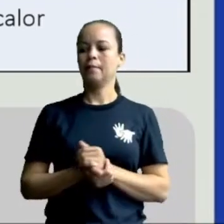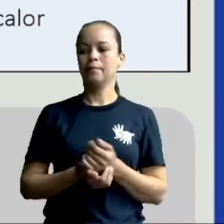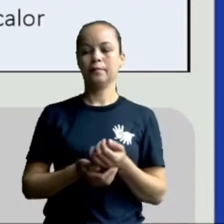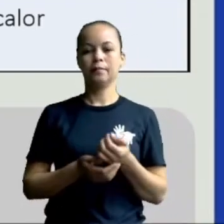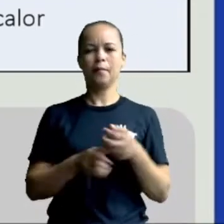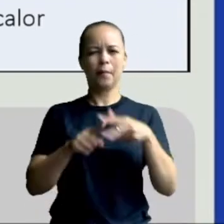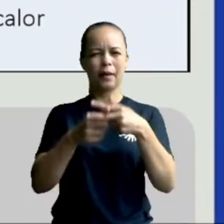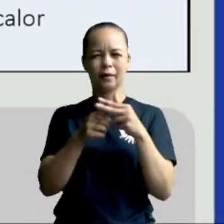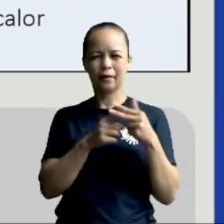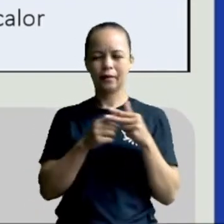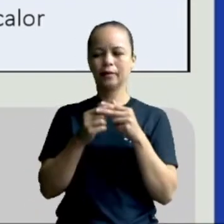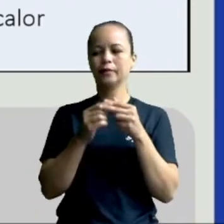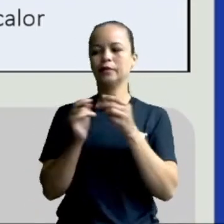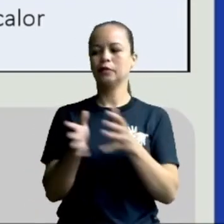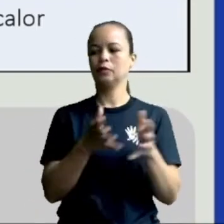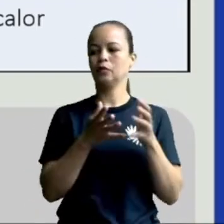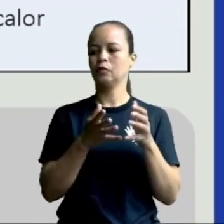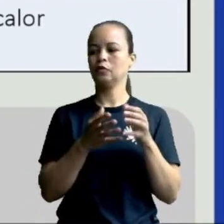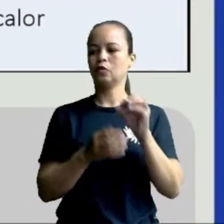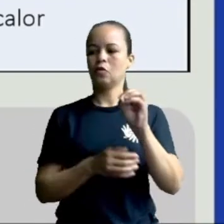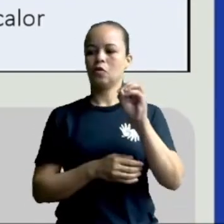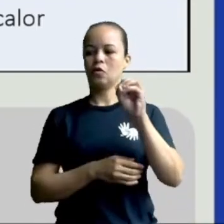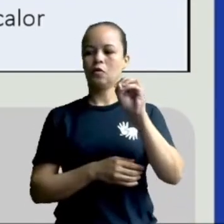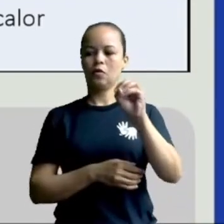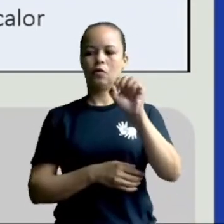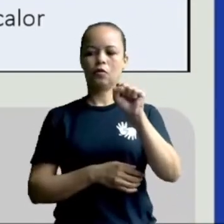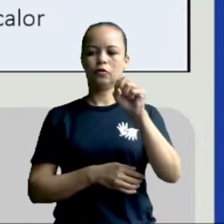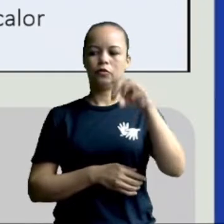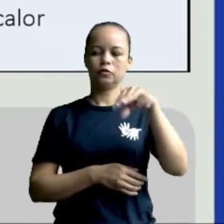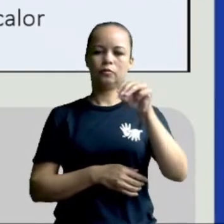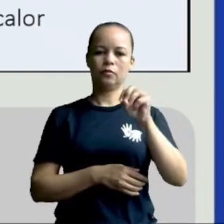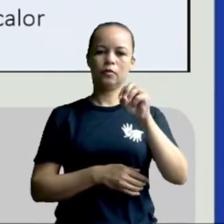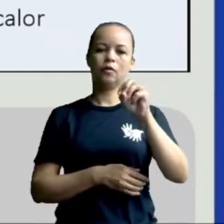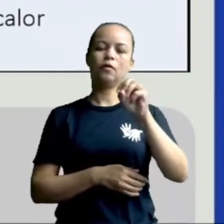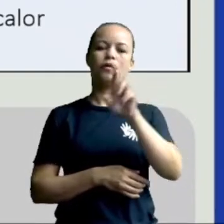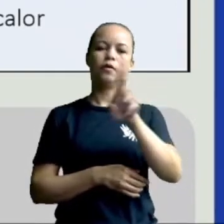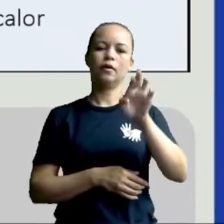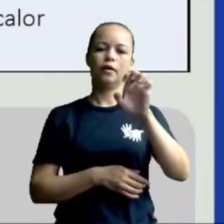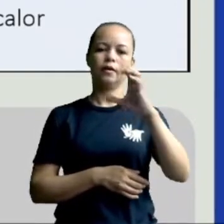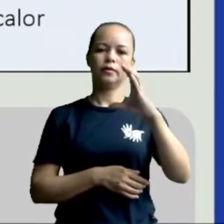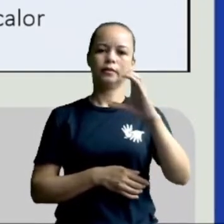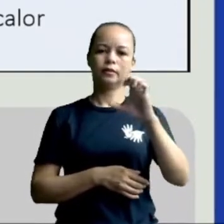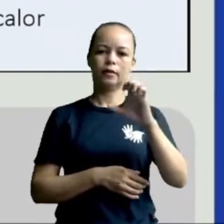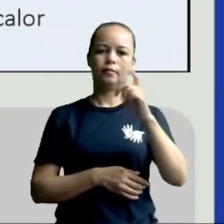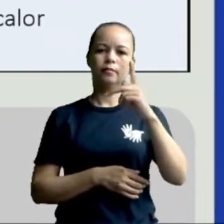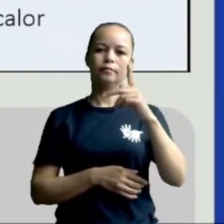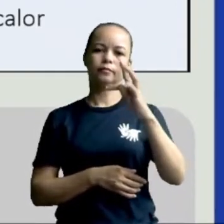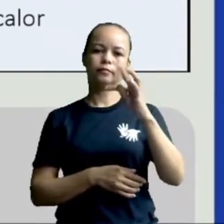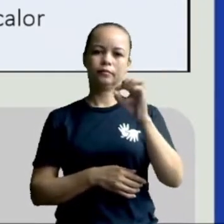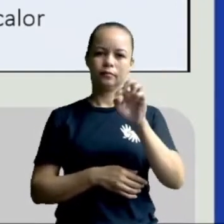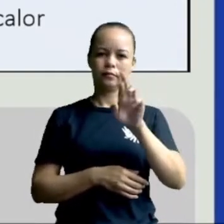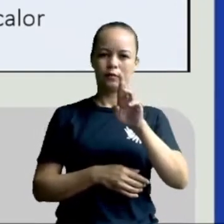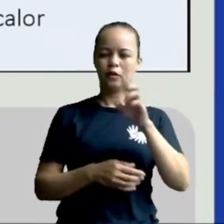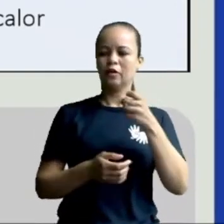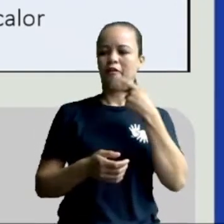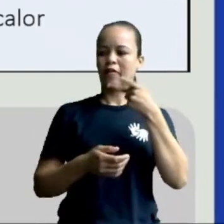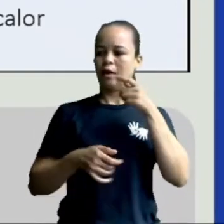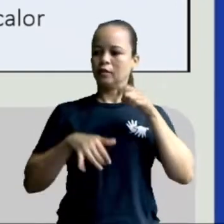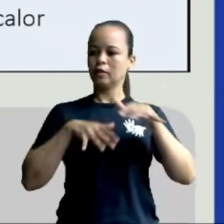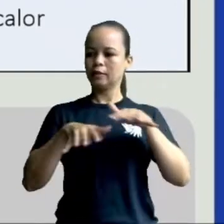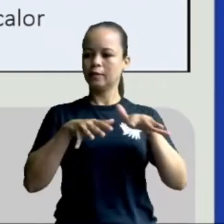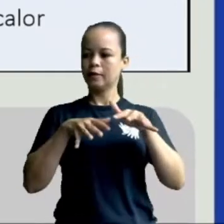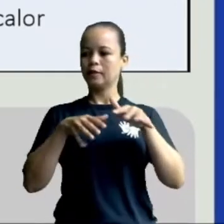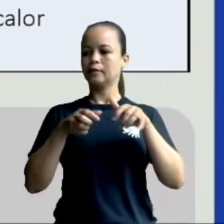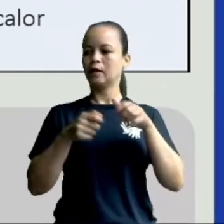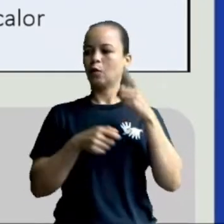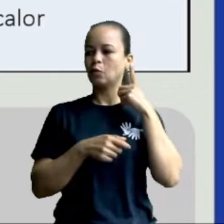barorreceptores, os estriamentos das células, vibração, aceleração, o som.